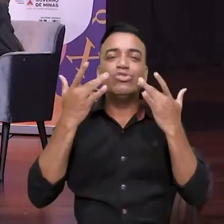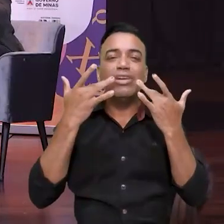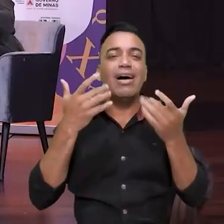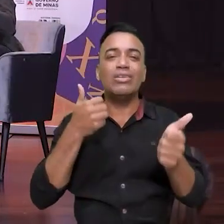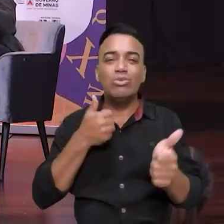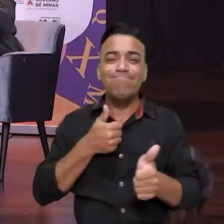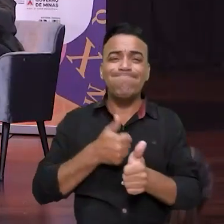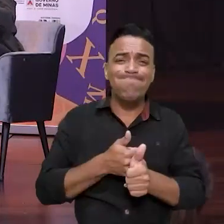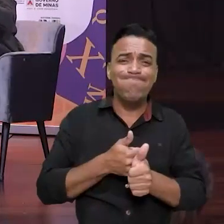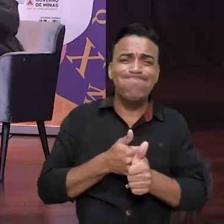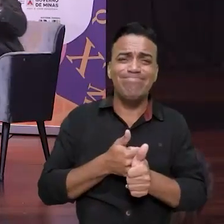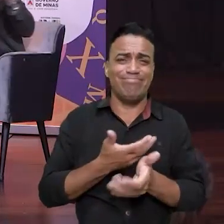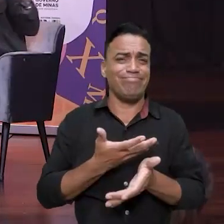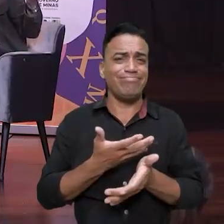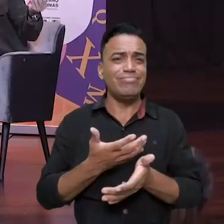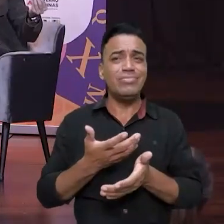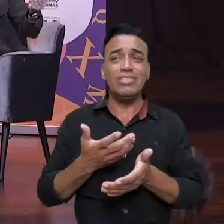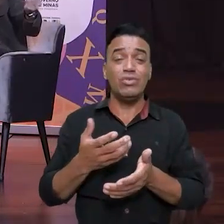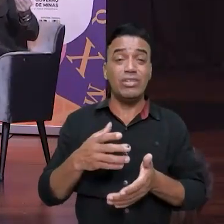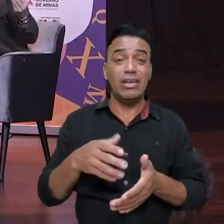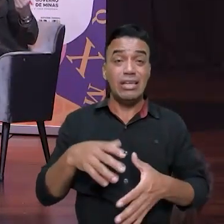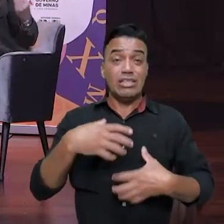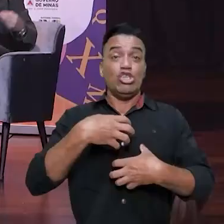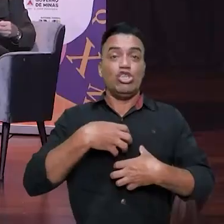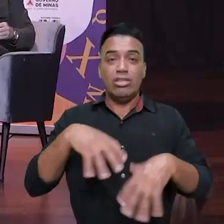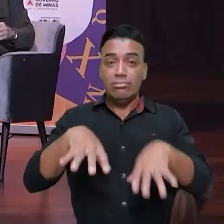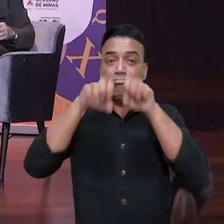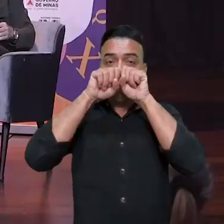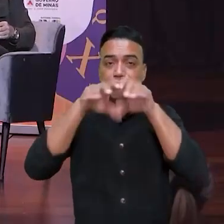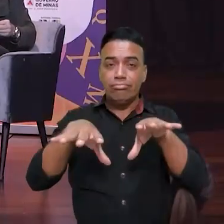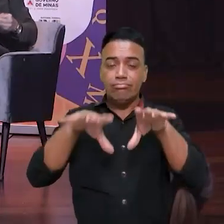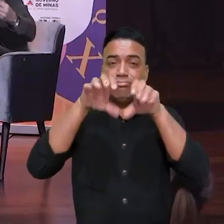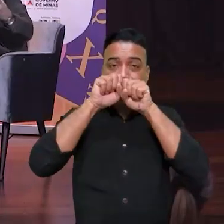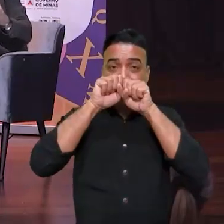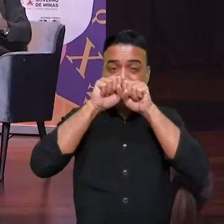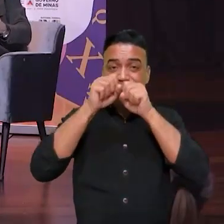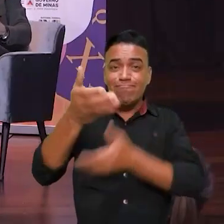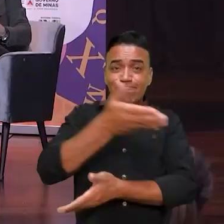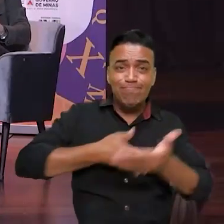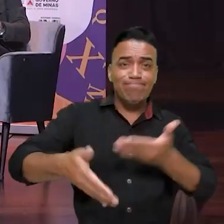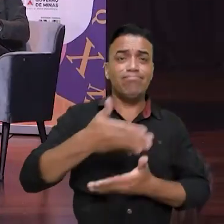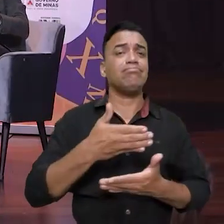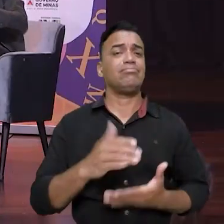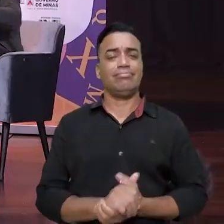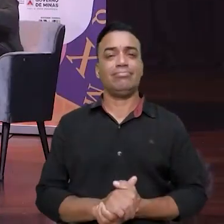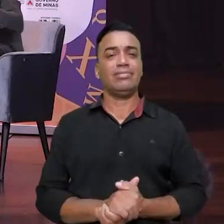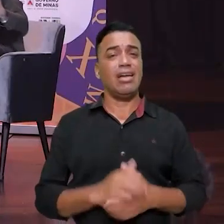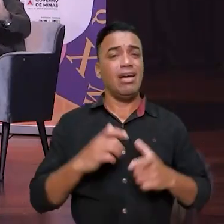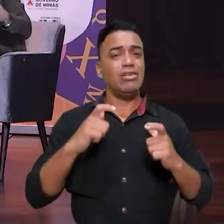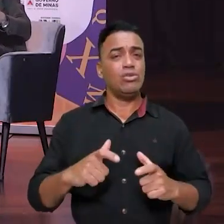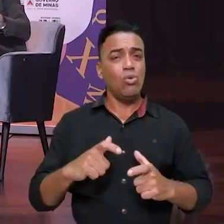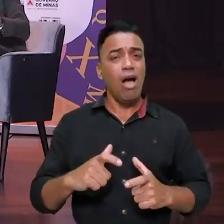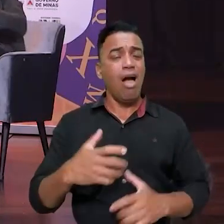teatro mais próximo, assim, sabe? De você ouvir a respiração do outro. E foi nesse lugar que eu me